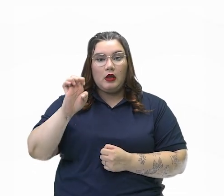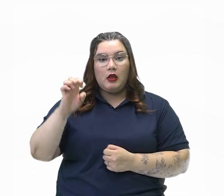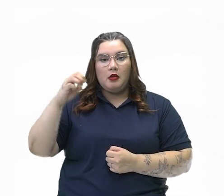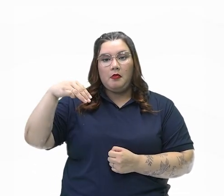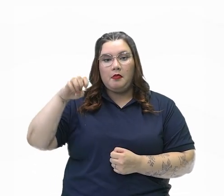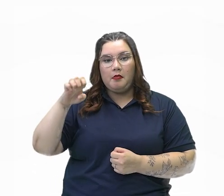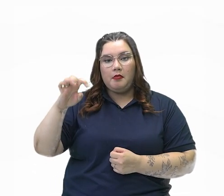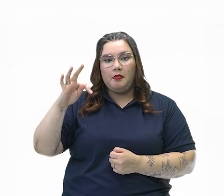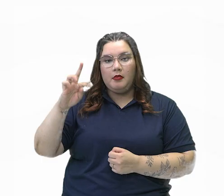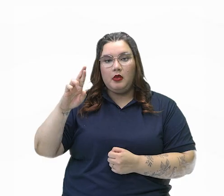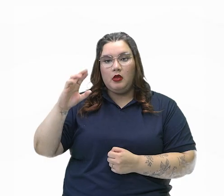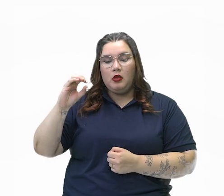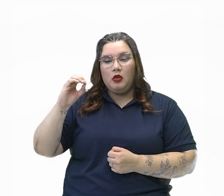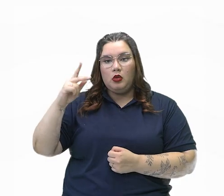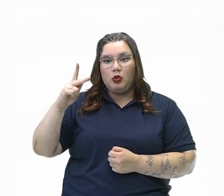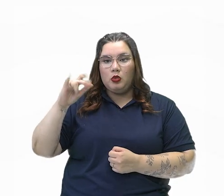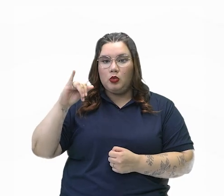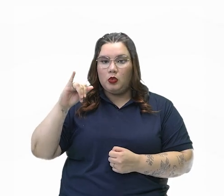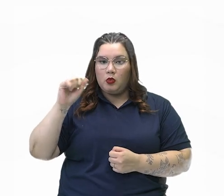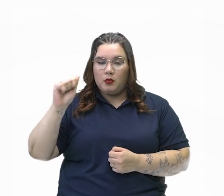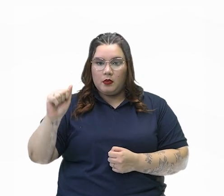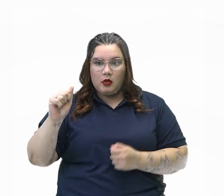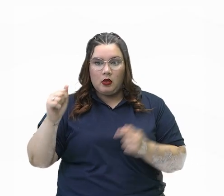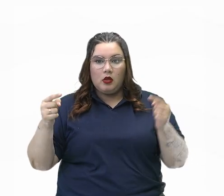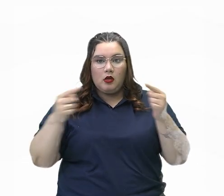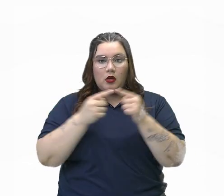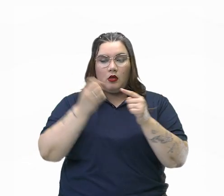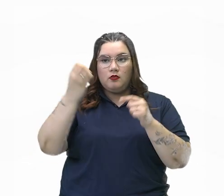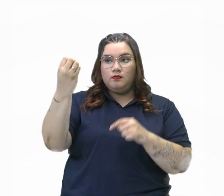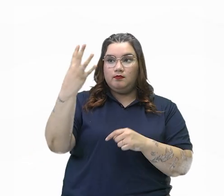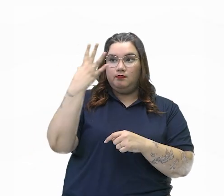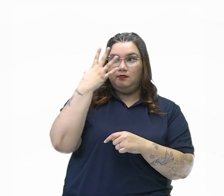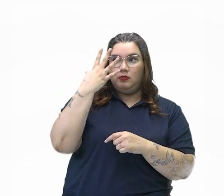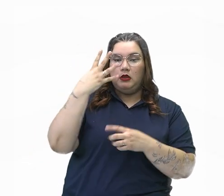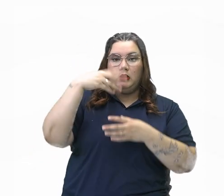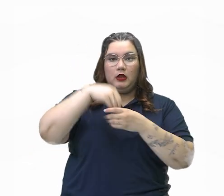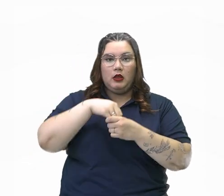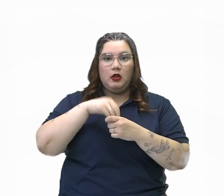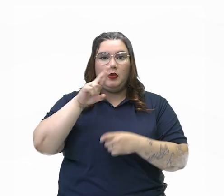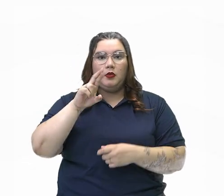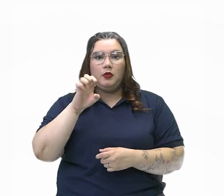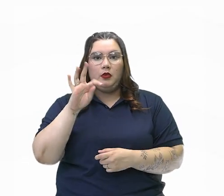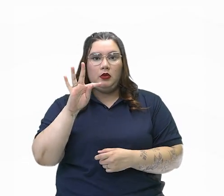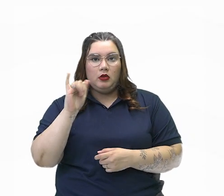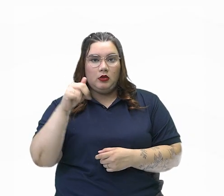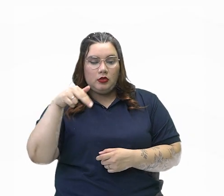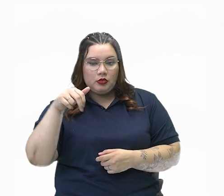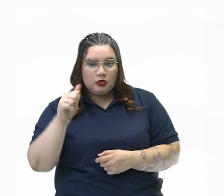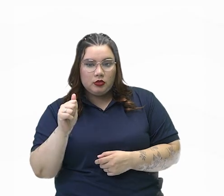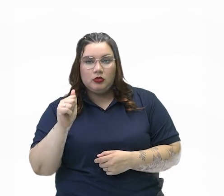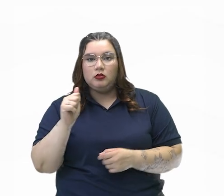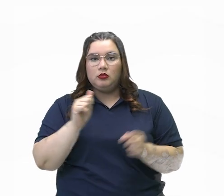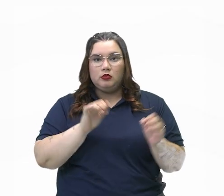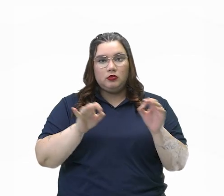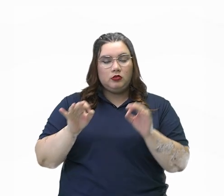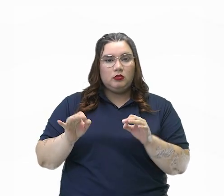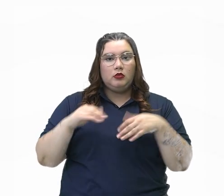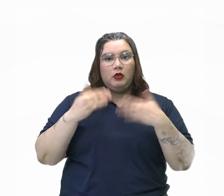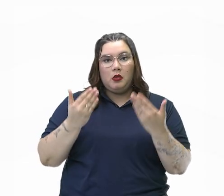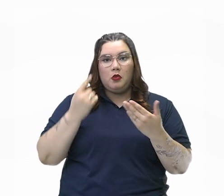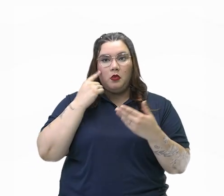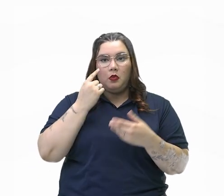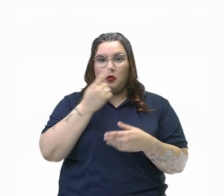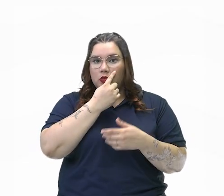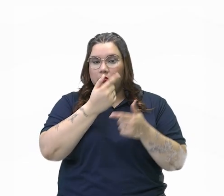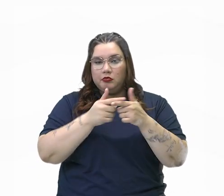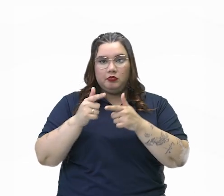Emetropia é a condição em que a luz alcança a retina. Veja que se a luz alcança a retina, o olho não tem